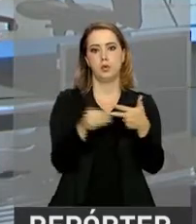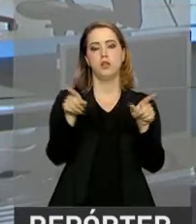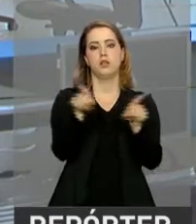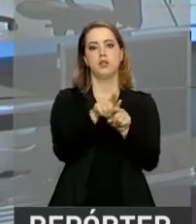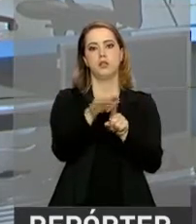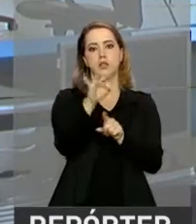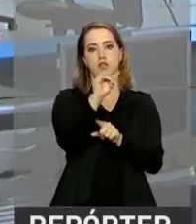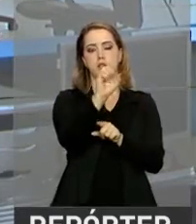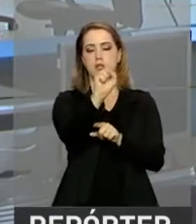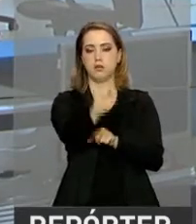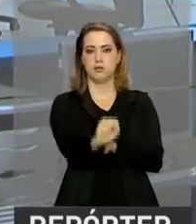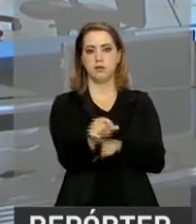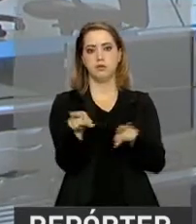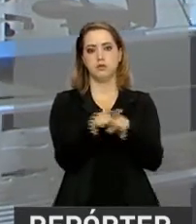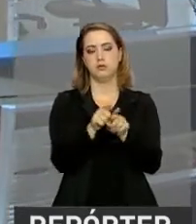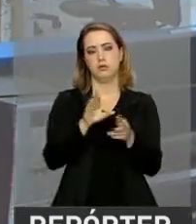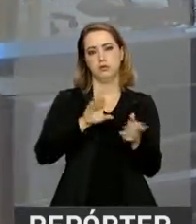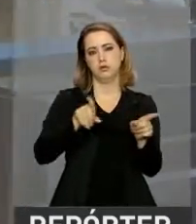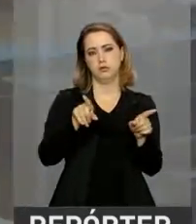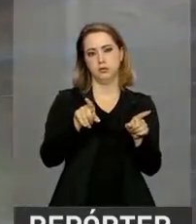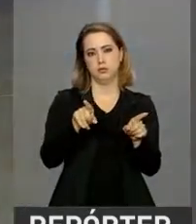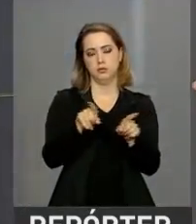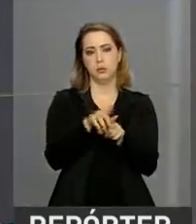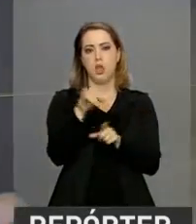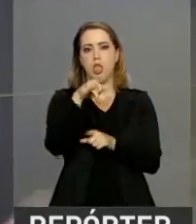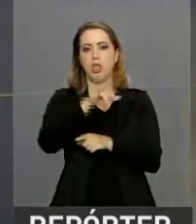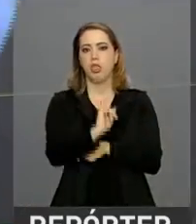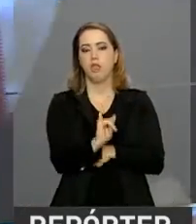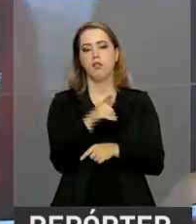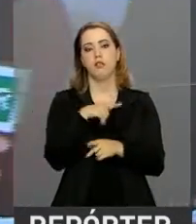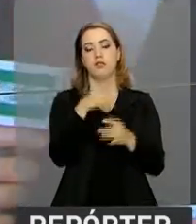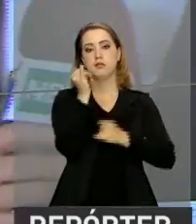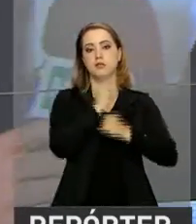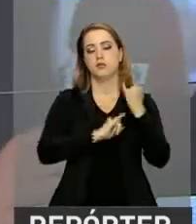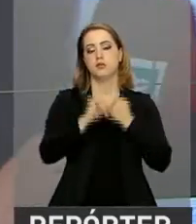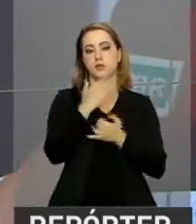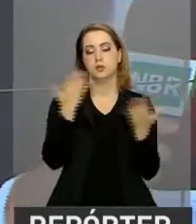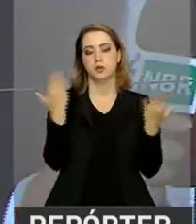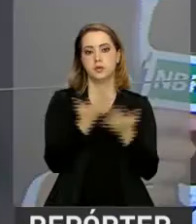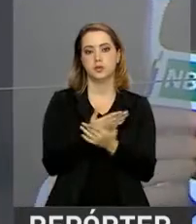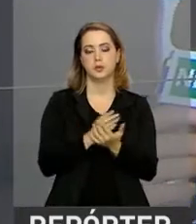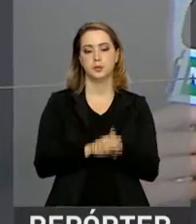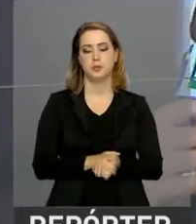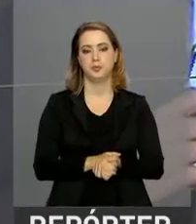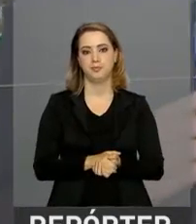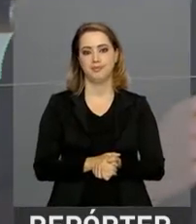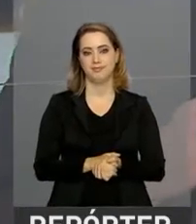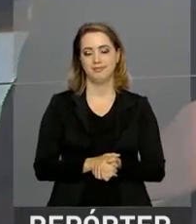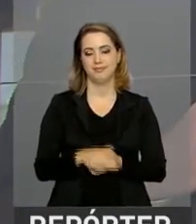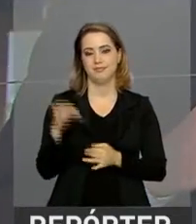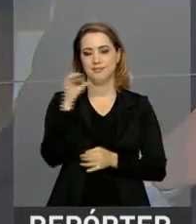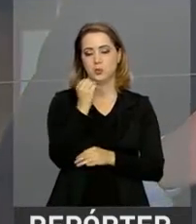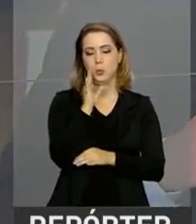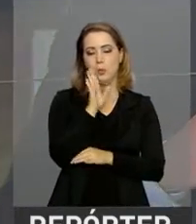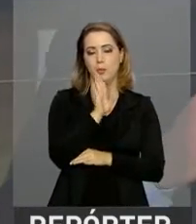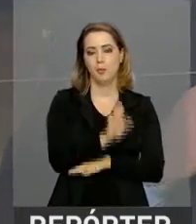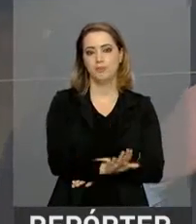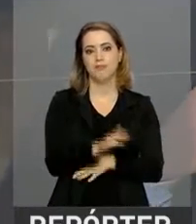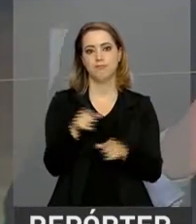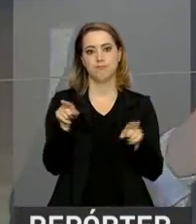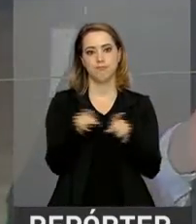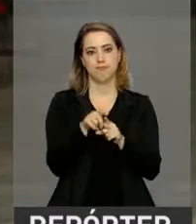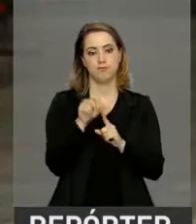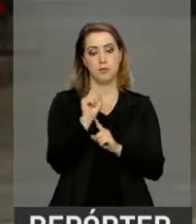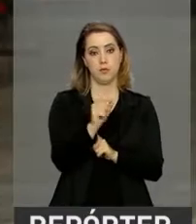estudantil o repórter ney pereira tem outras informações pra gente boa tarde ney boa tarde zé luís dos